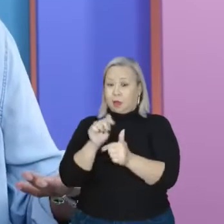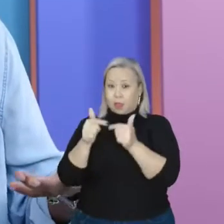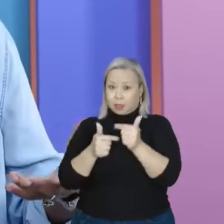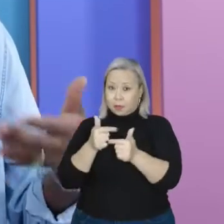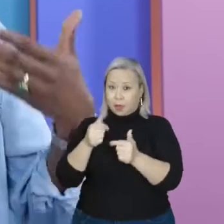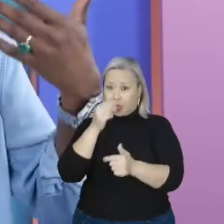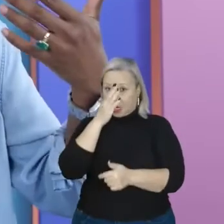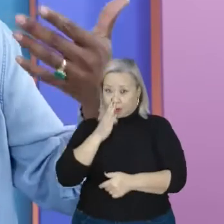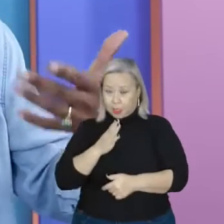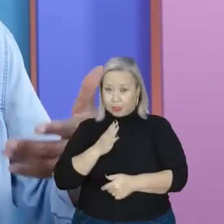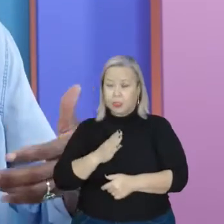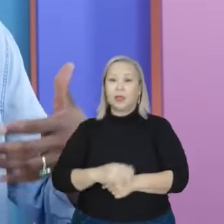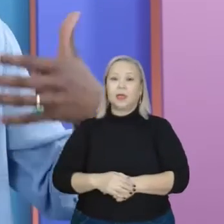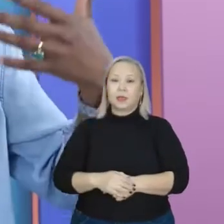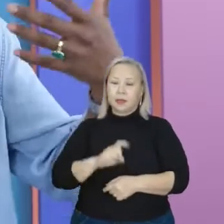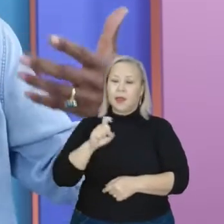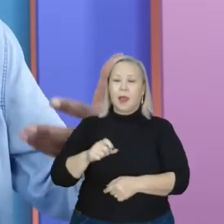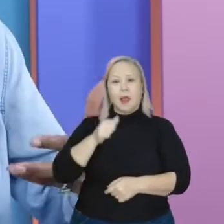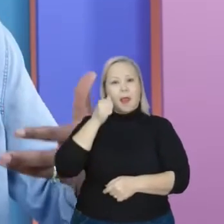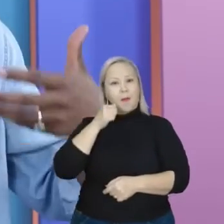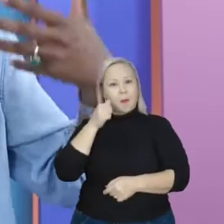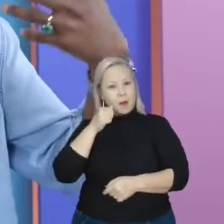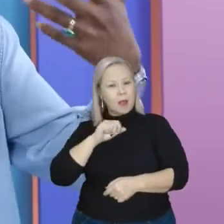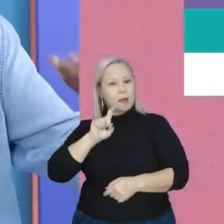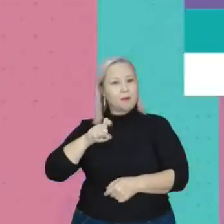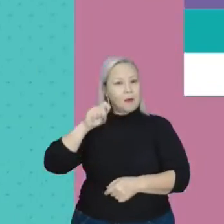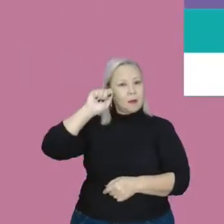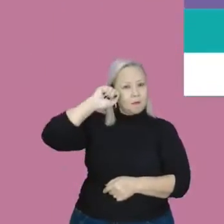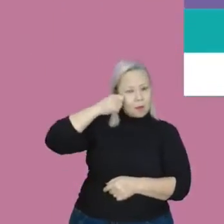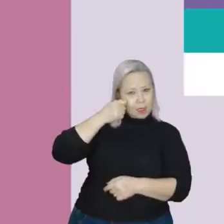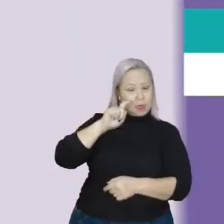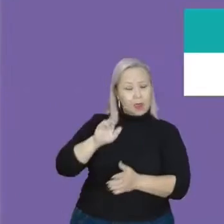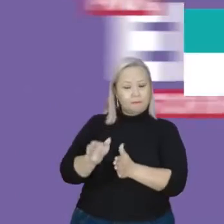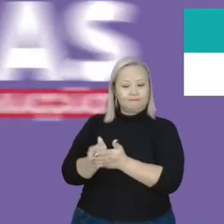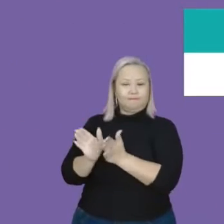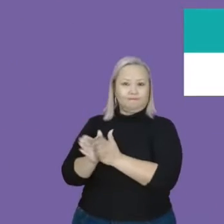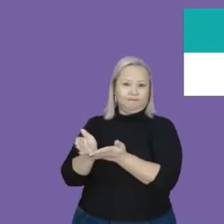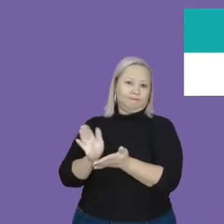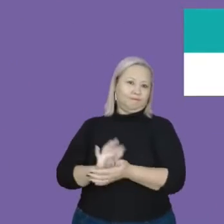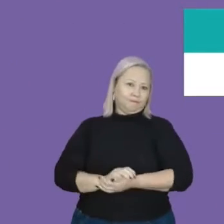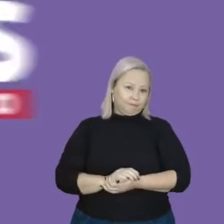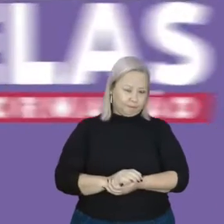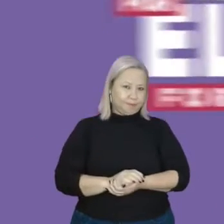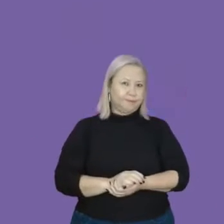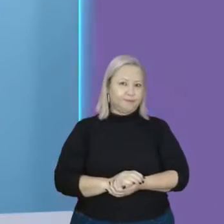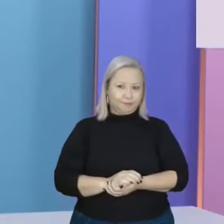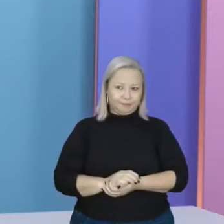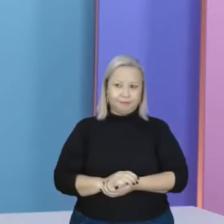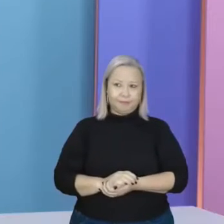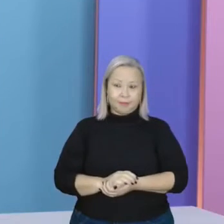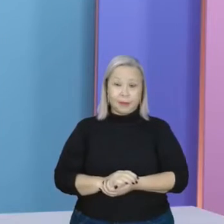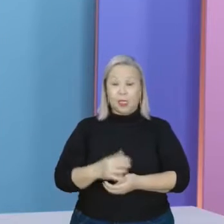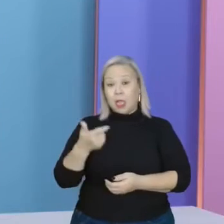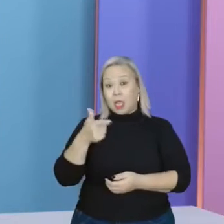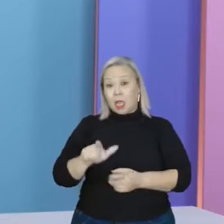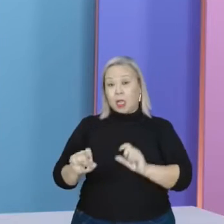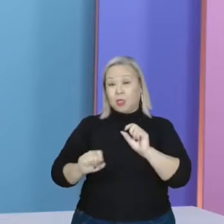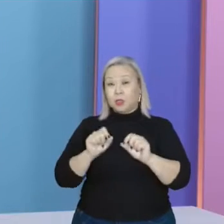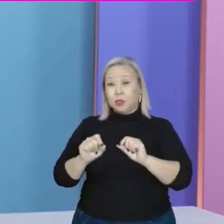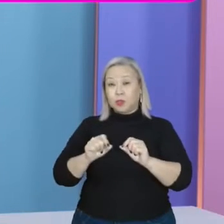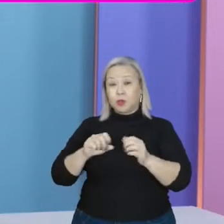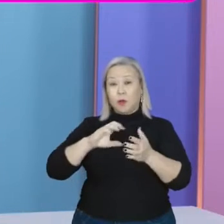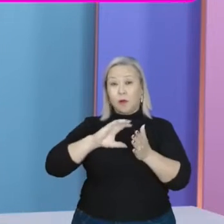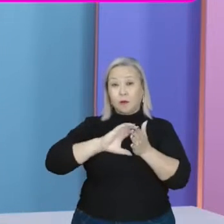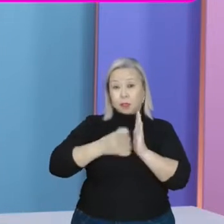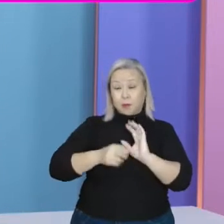trabalhadora brasileira é mulher, é negra e é pobre. Então, mais uma vez, né, esse partido que